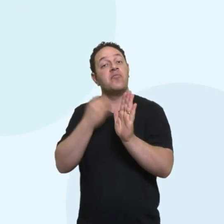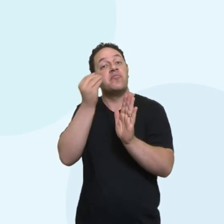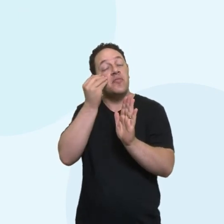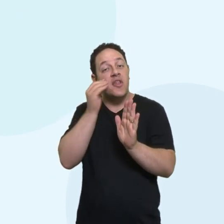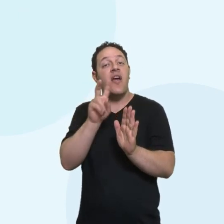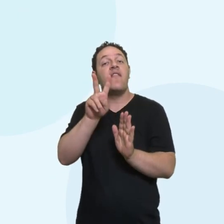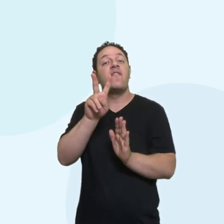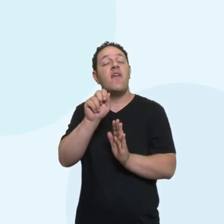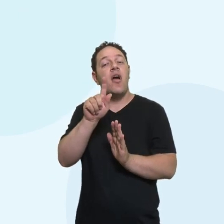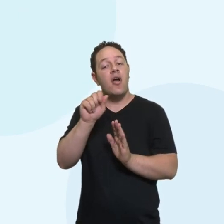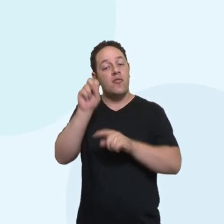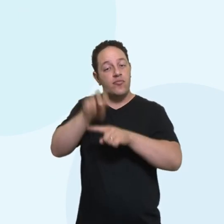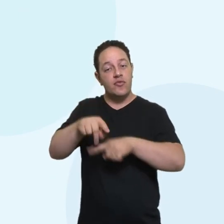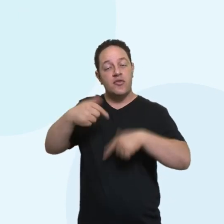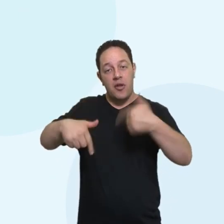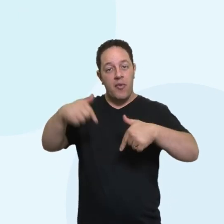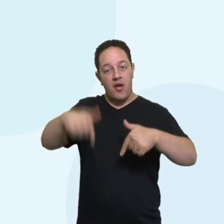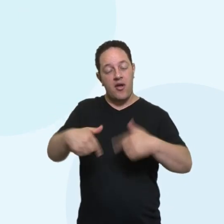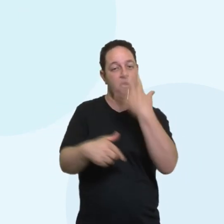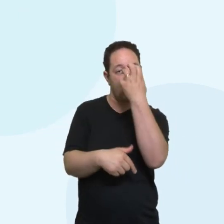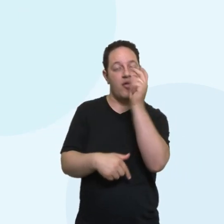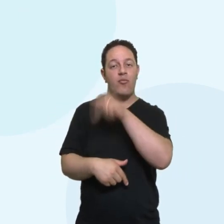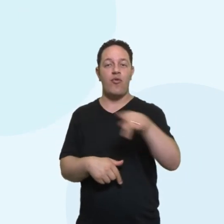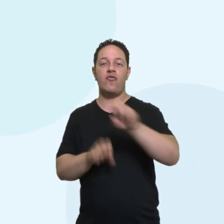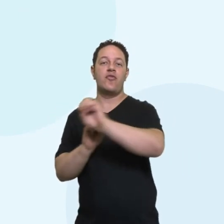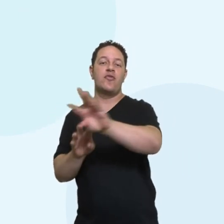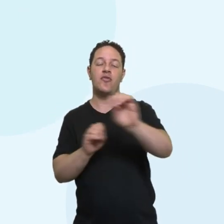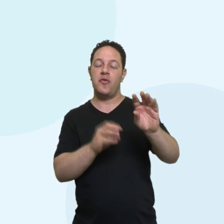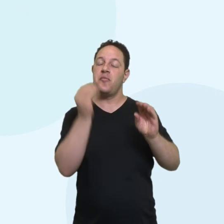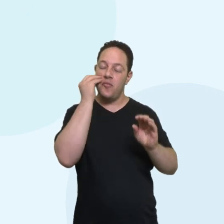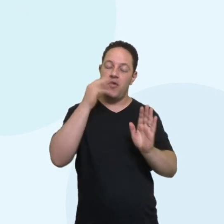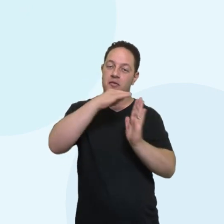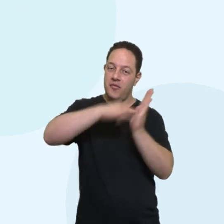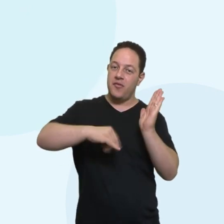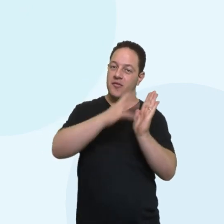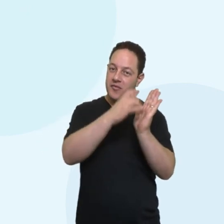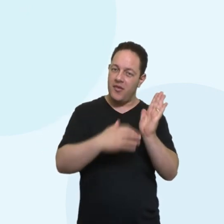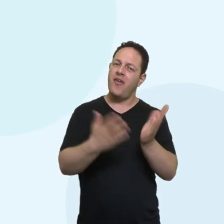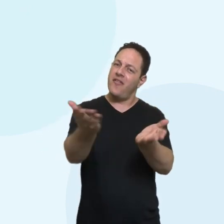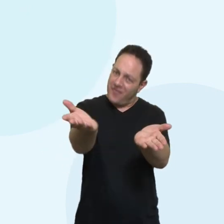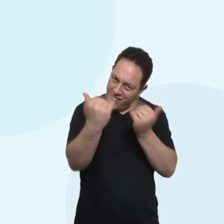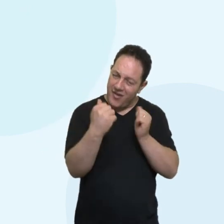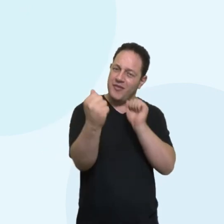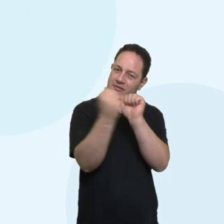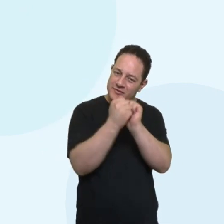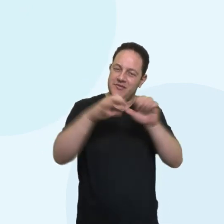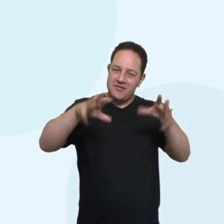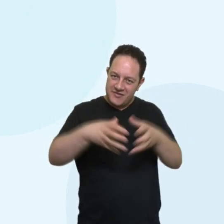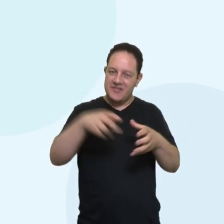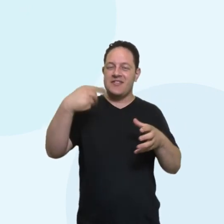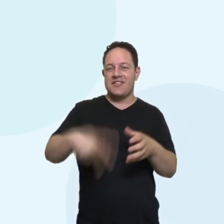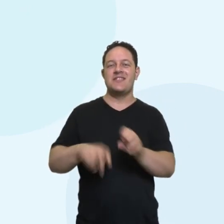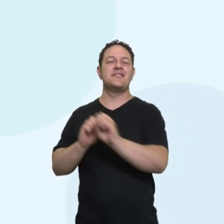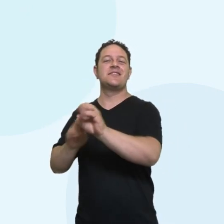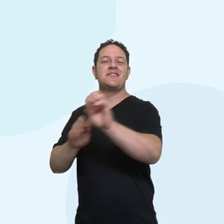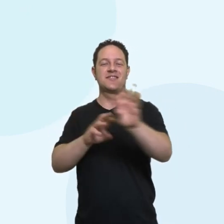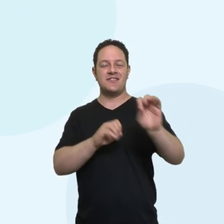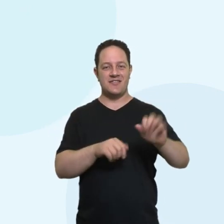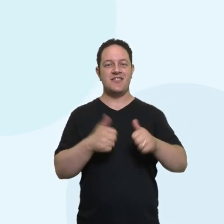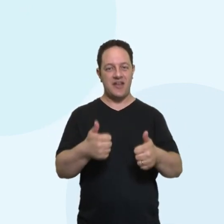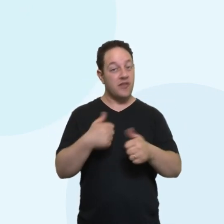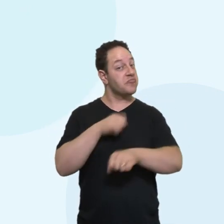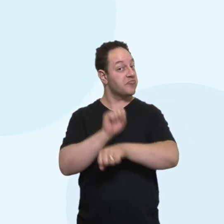aí e você vai acessar a Portanto o formulário para fazer o preenchimento venha fazer parte dessa equipe de formadores